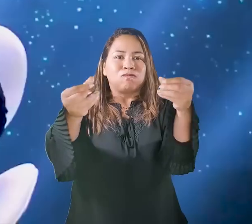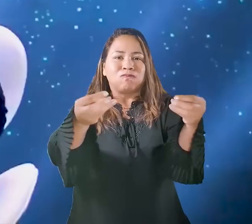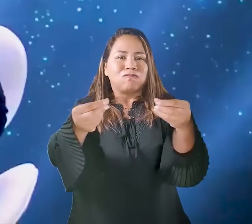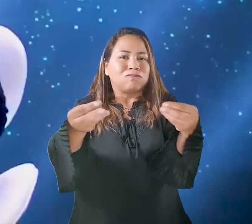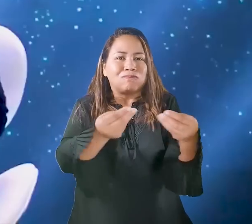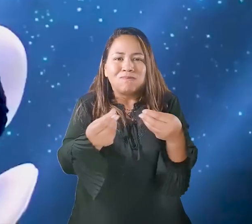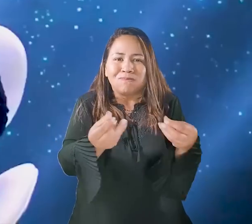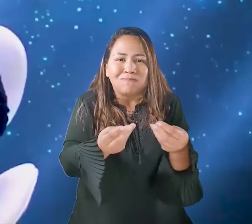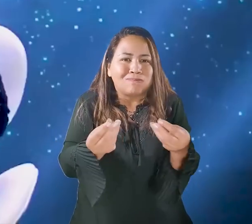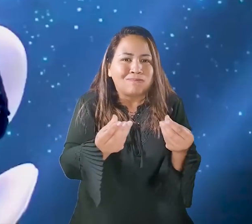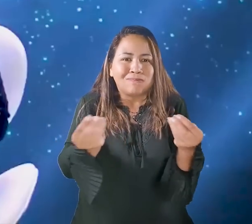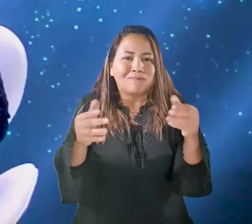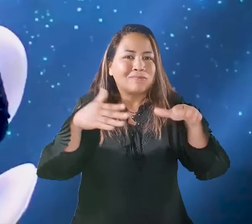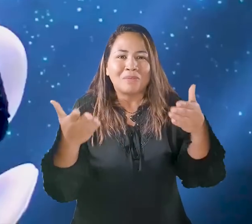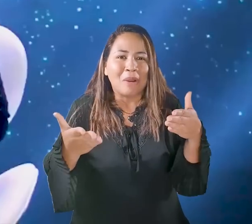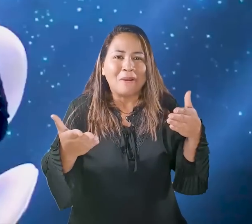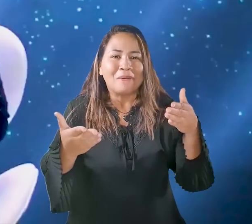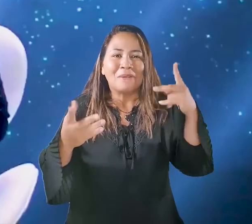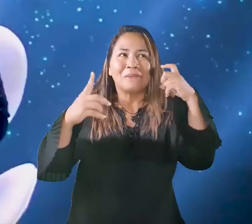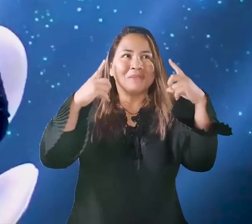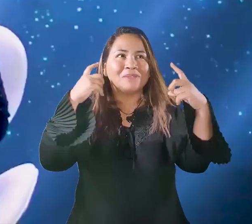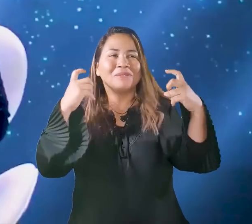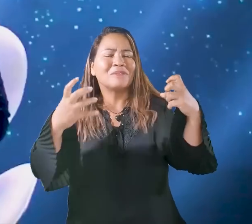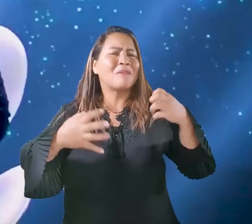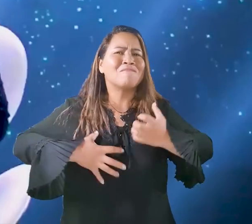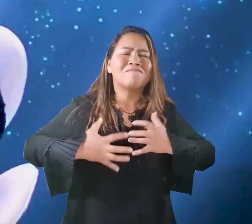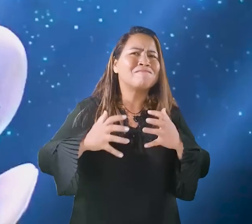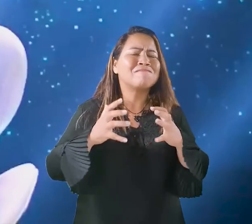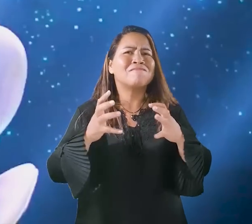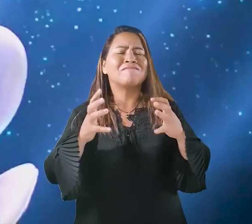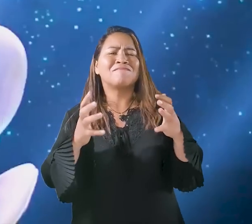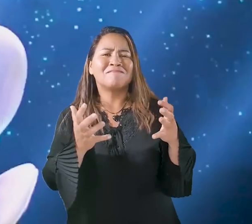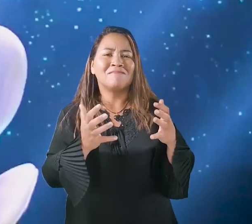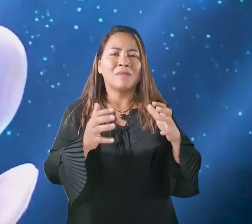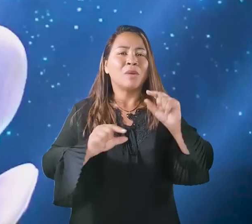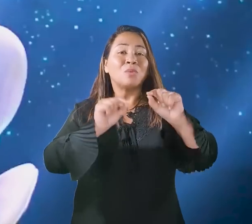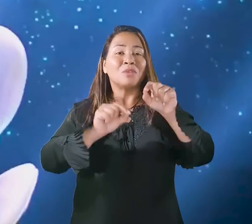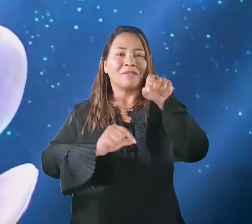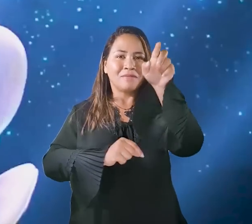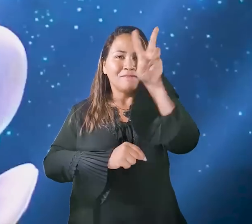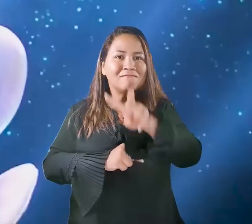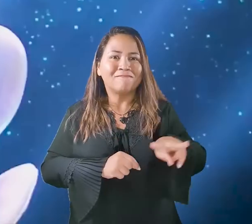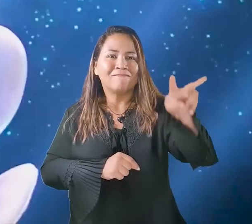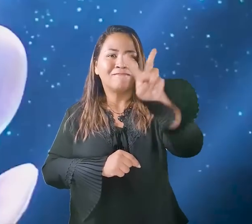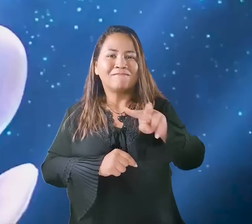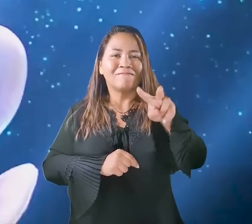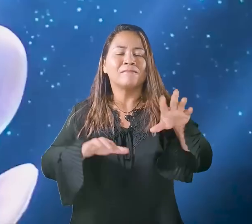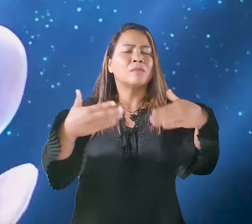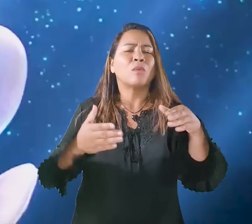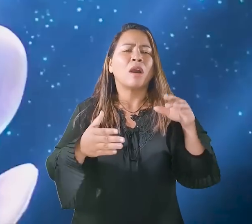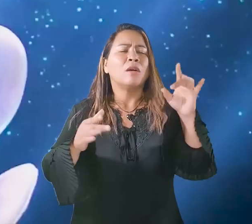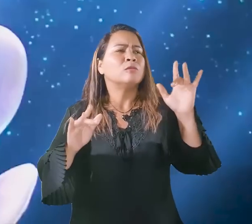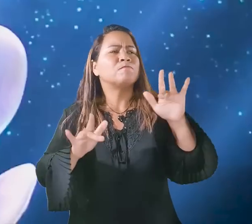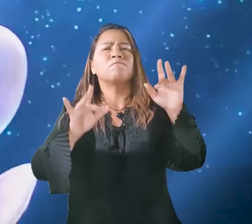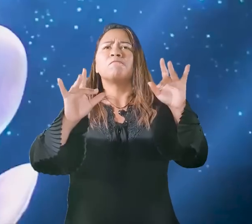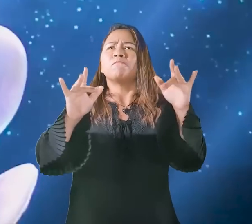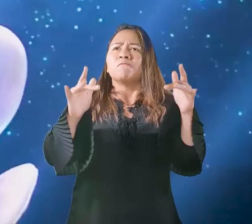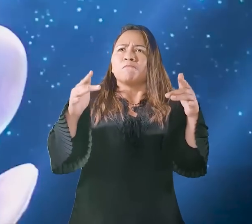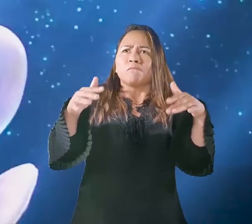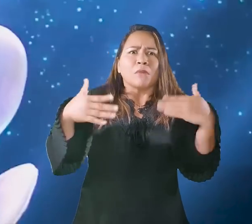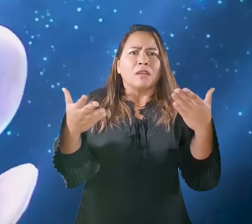Qual é o som? O que você está vendo? Qual é o toque? Qual é o sabor?